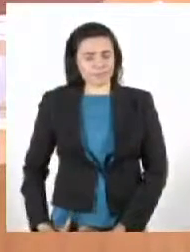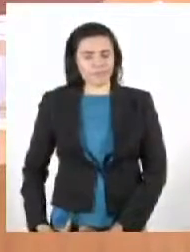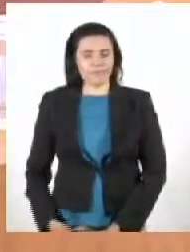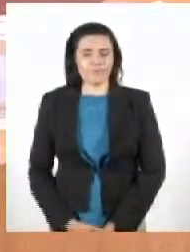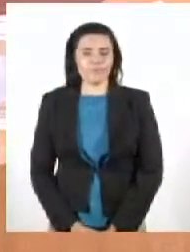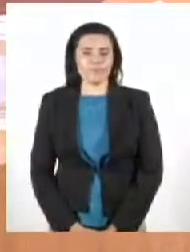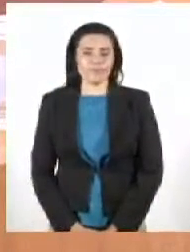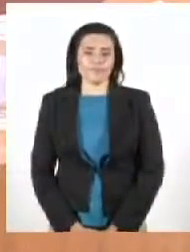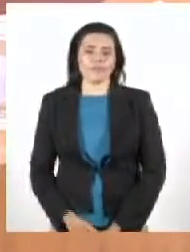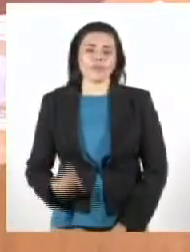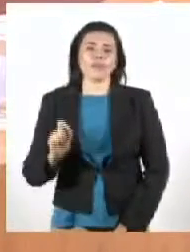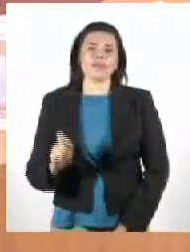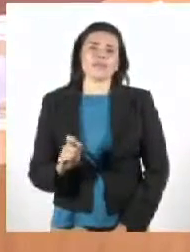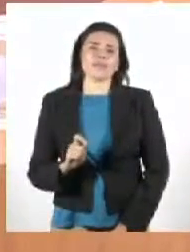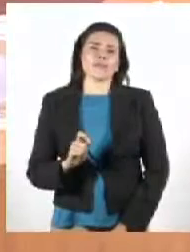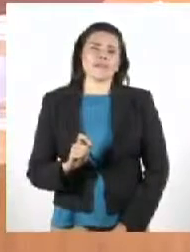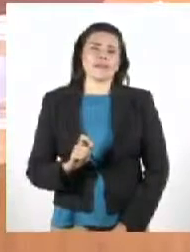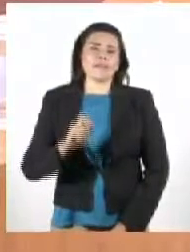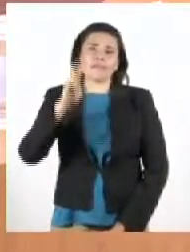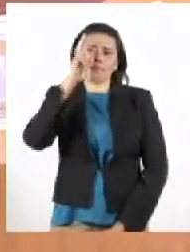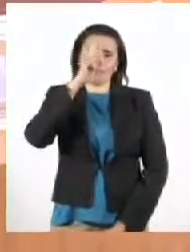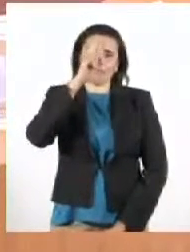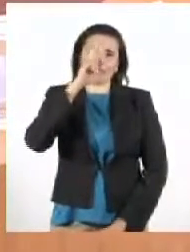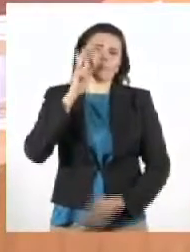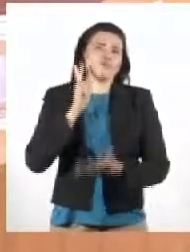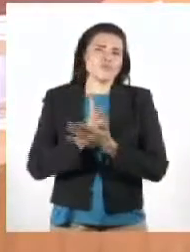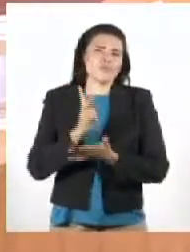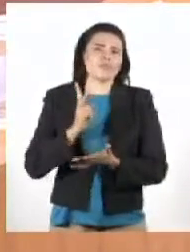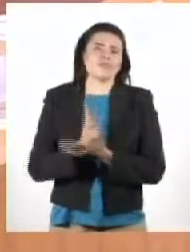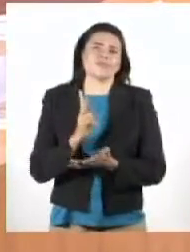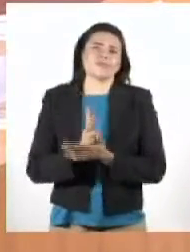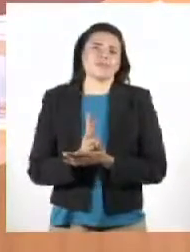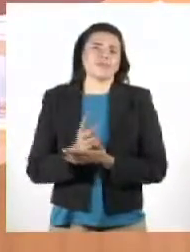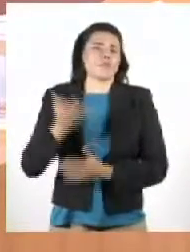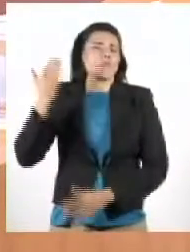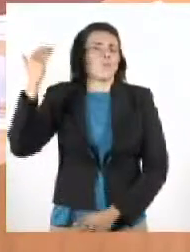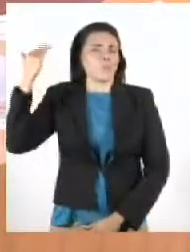que amam falar do passado vão usar a